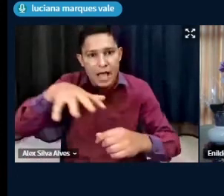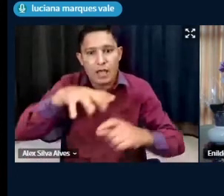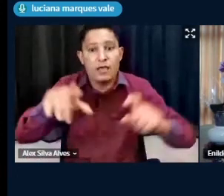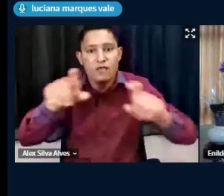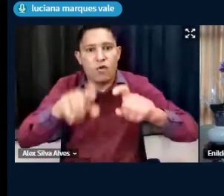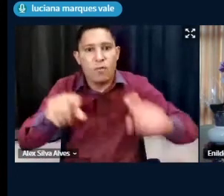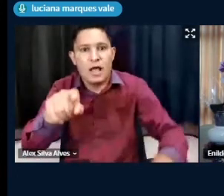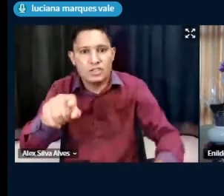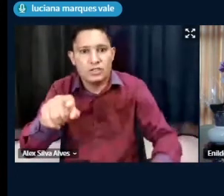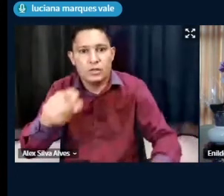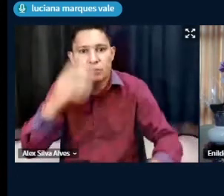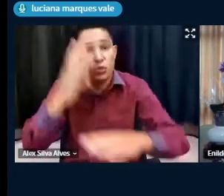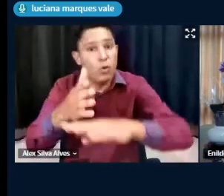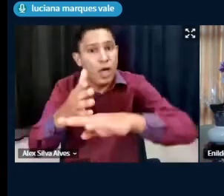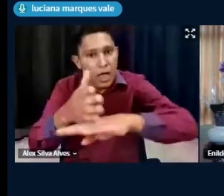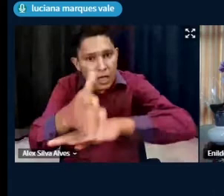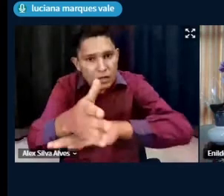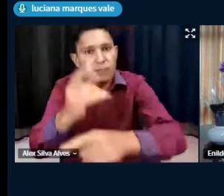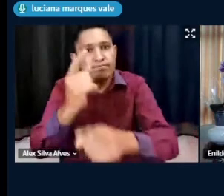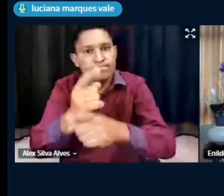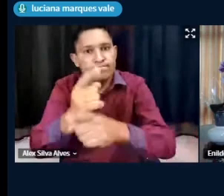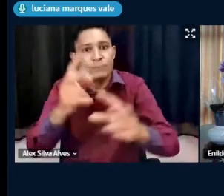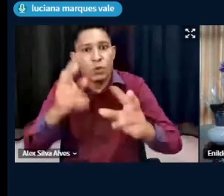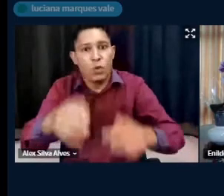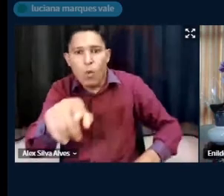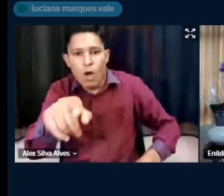temos a questão da imagem